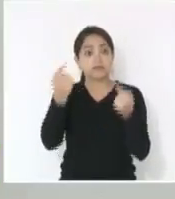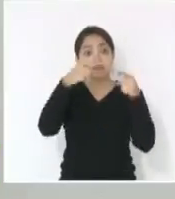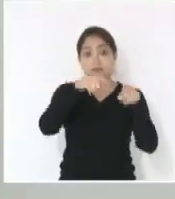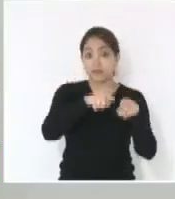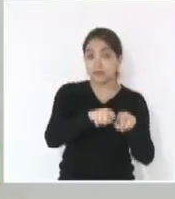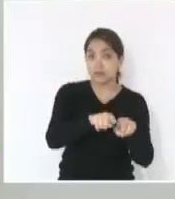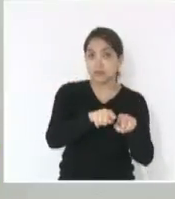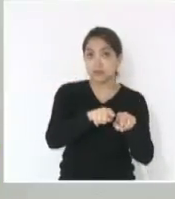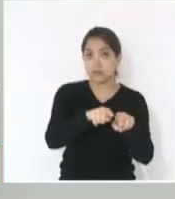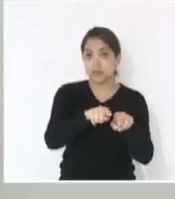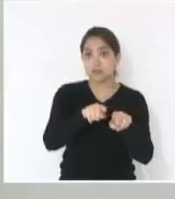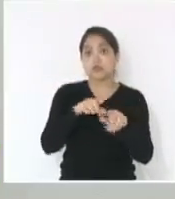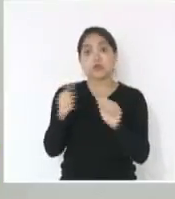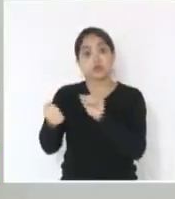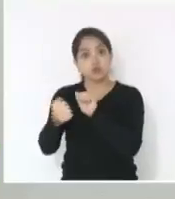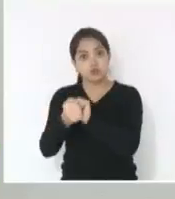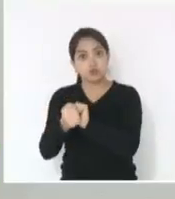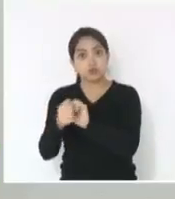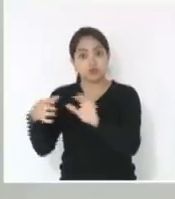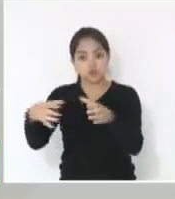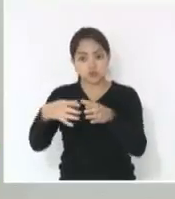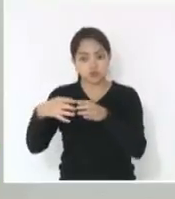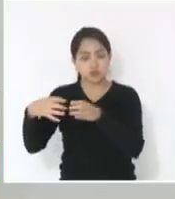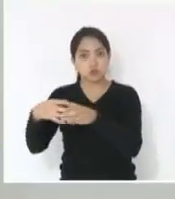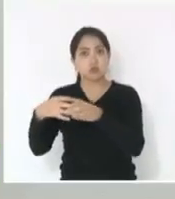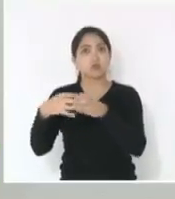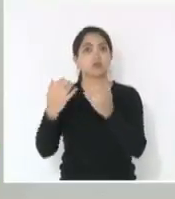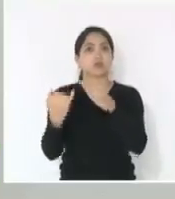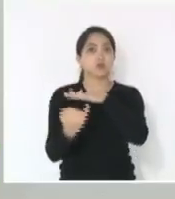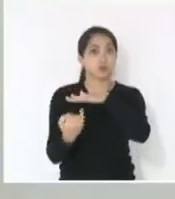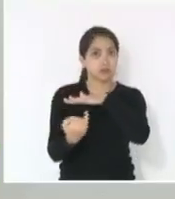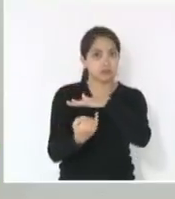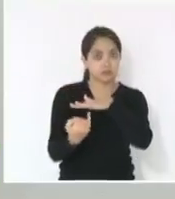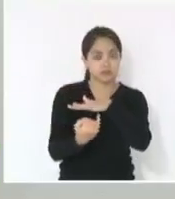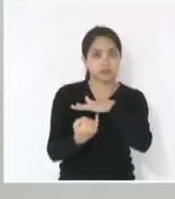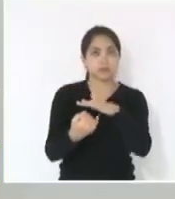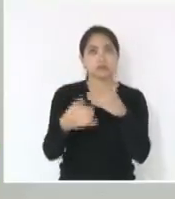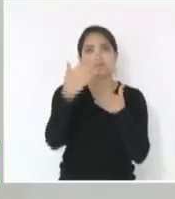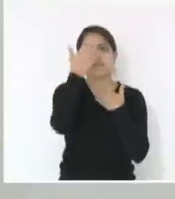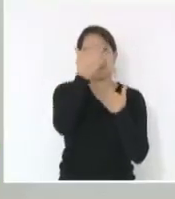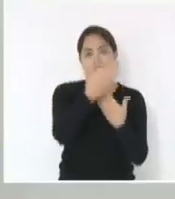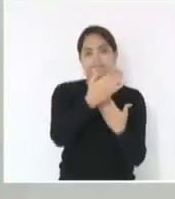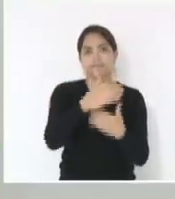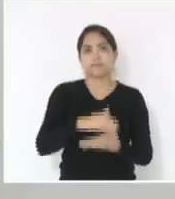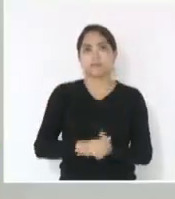portanto, com os catadores e também com as indústrias do estado de Santa Catarina. Obrigado, senhor presidente.